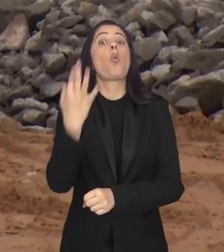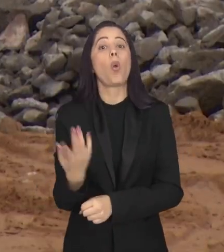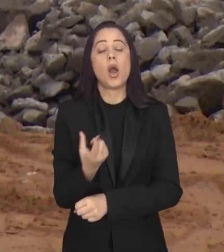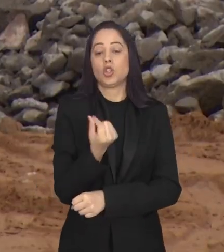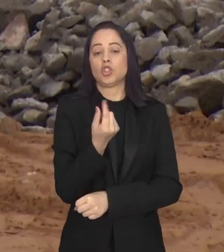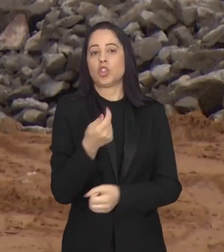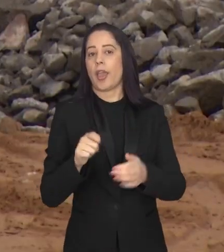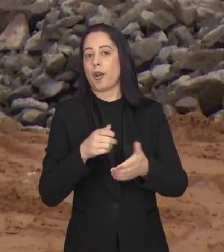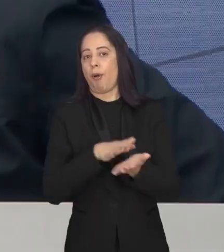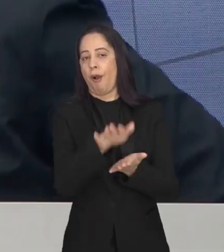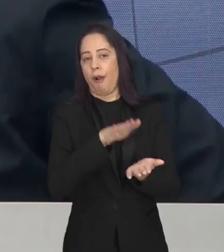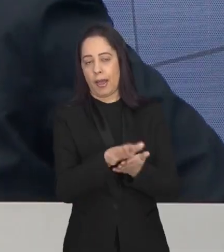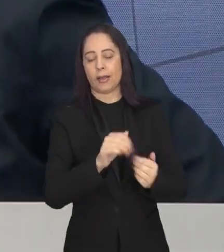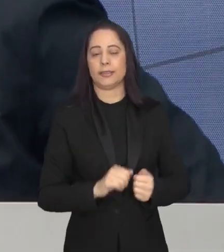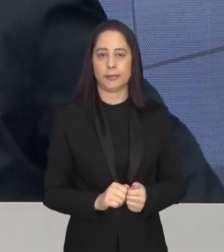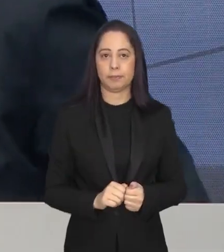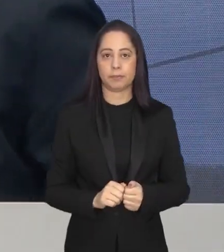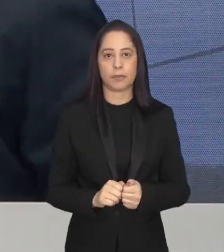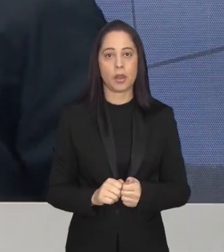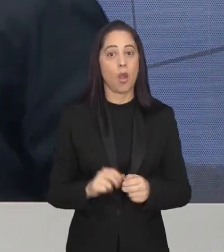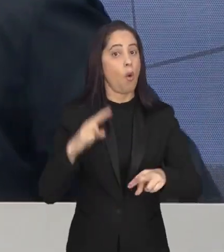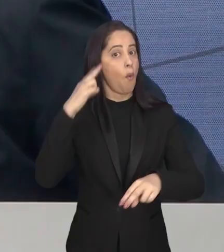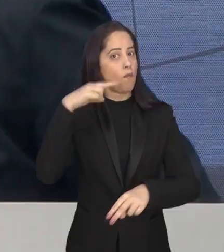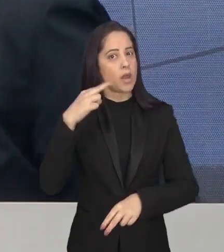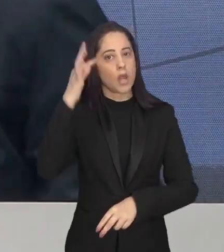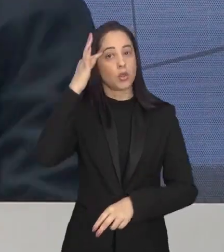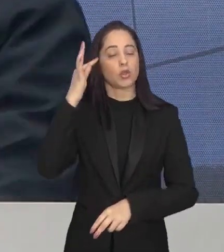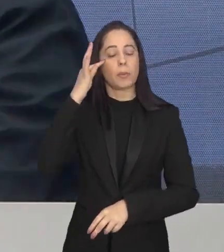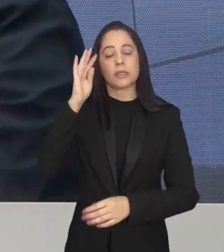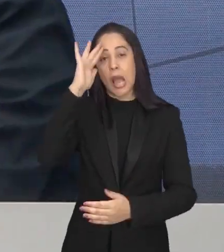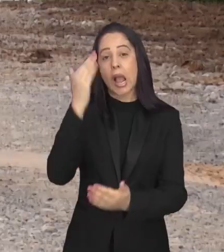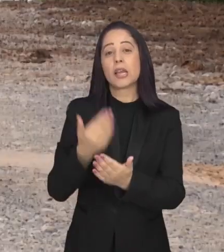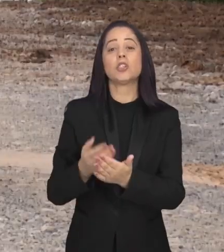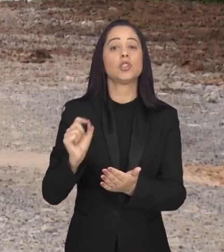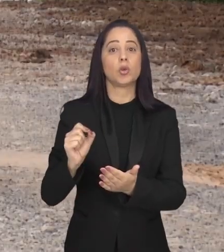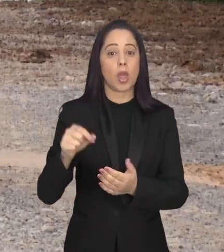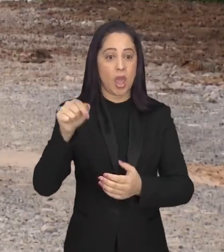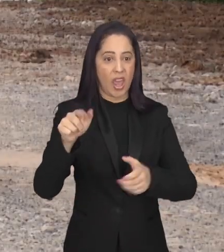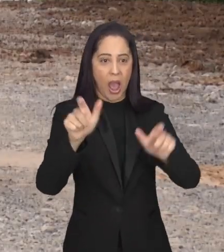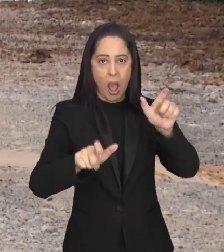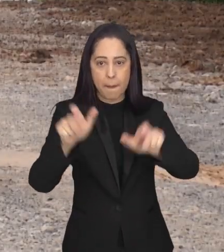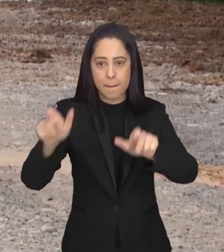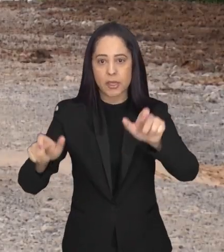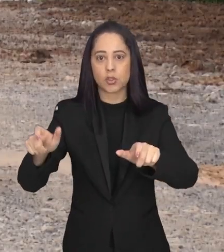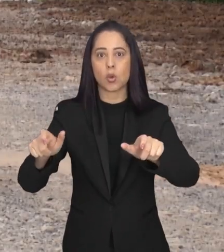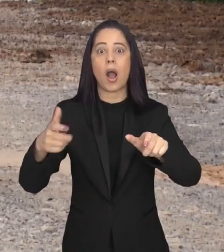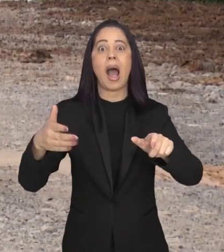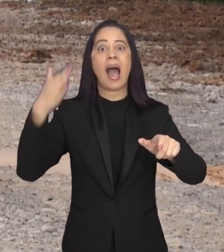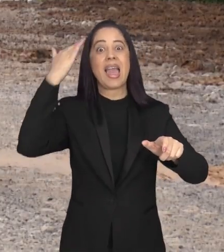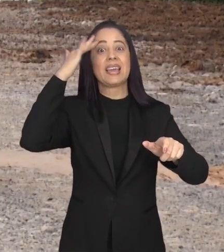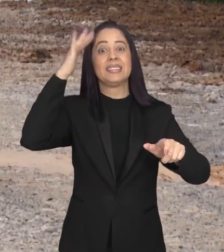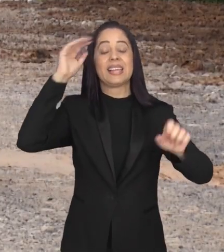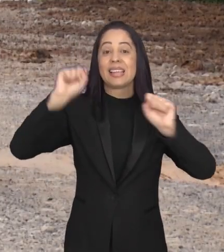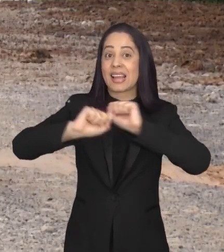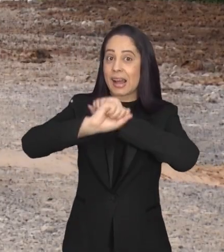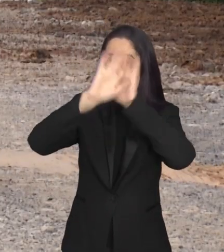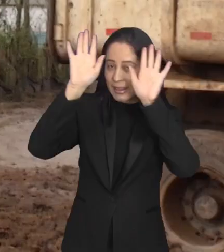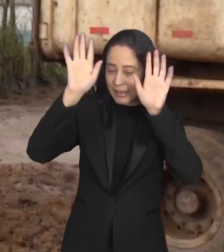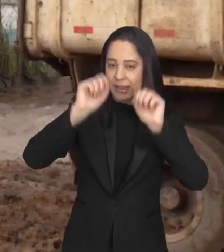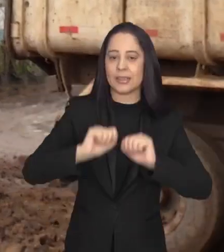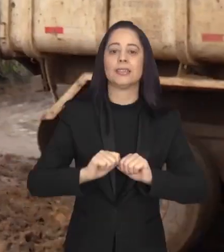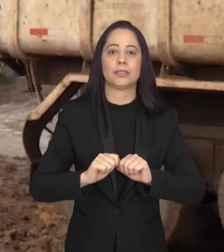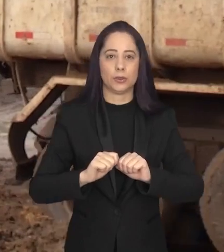e outros dados. Com isso, o vereador Tomás acredita que o município vai garantir a transparência das ações